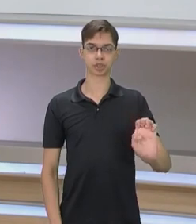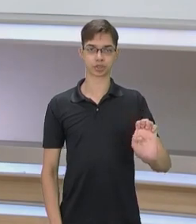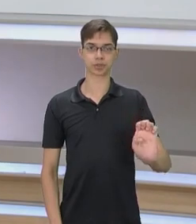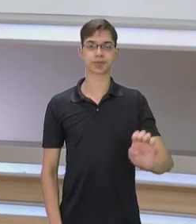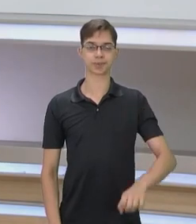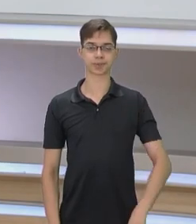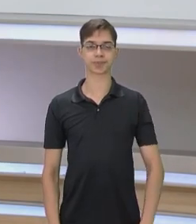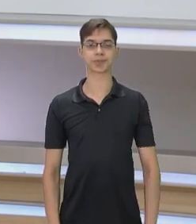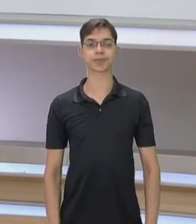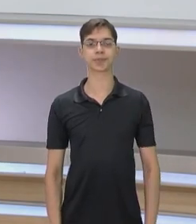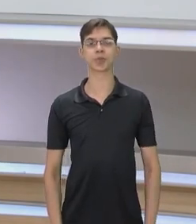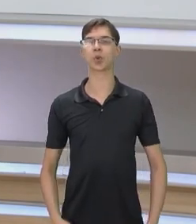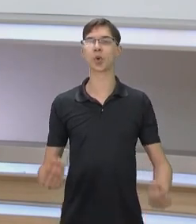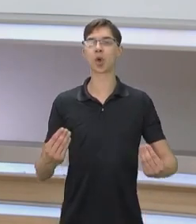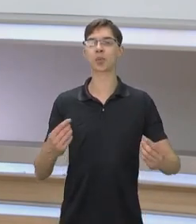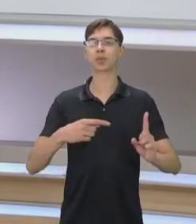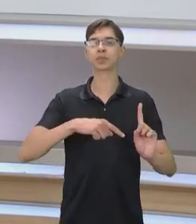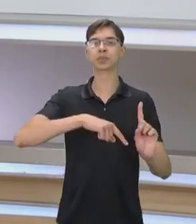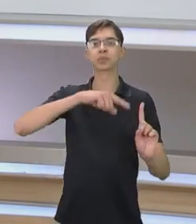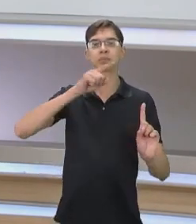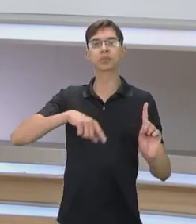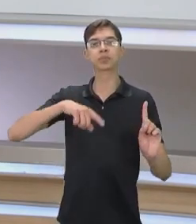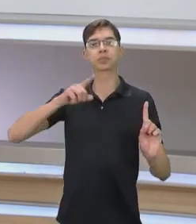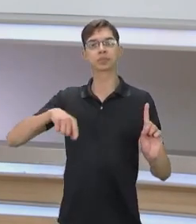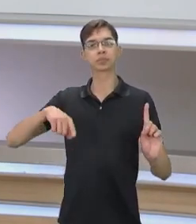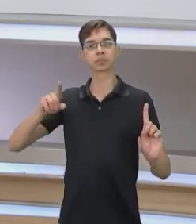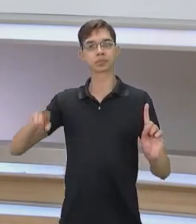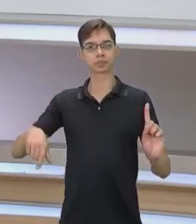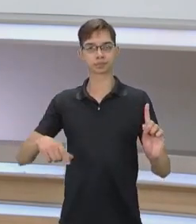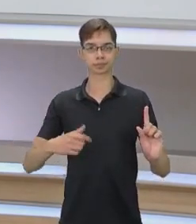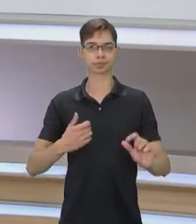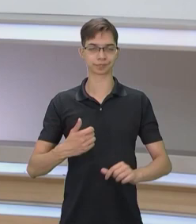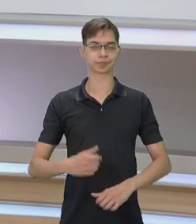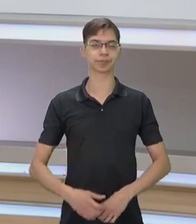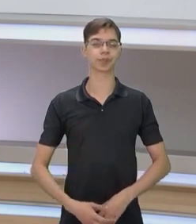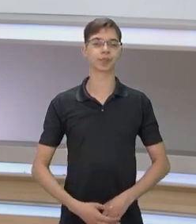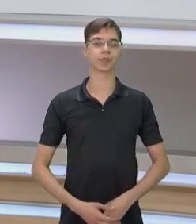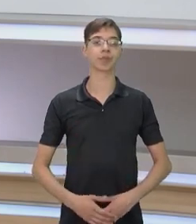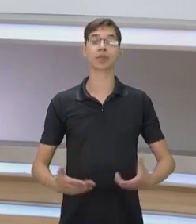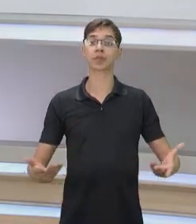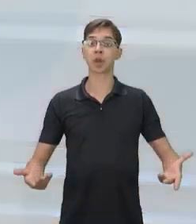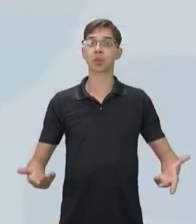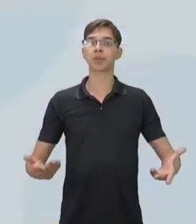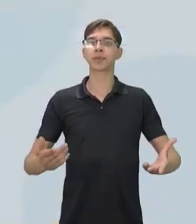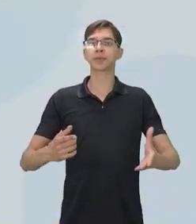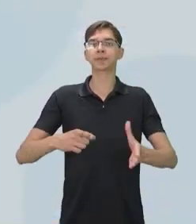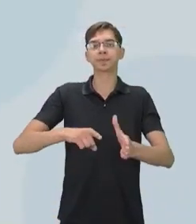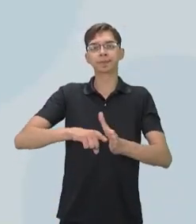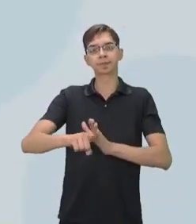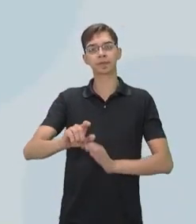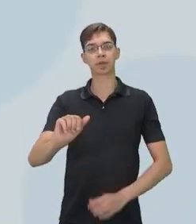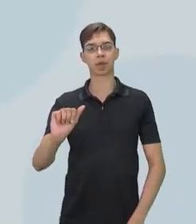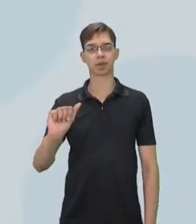As alternativas, então a gente tinha aí a alternativa A. A